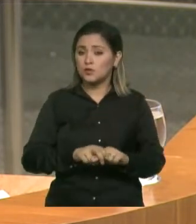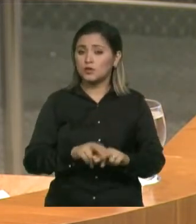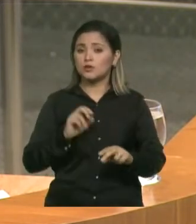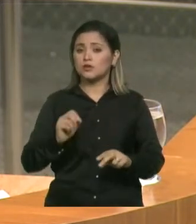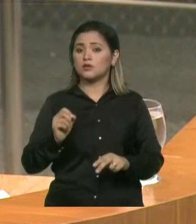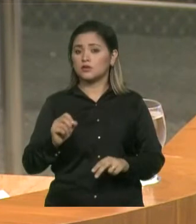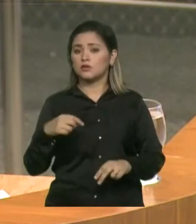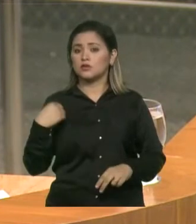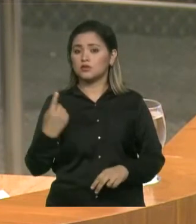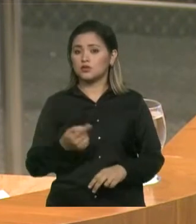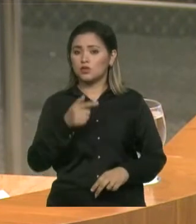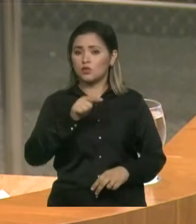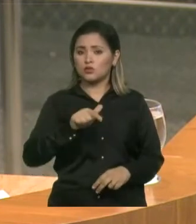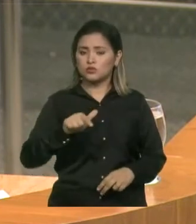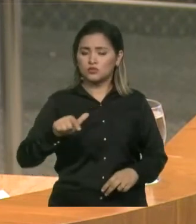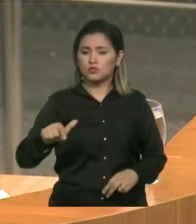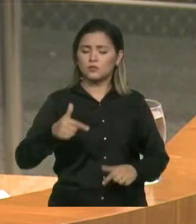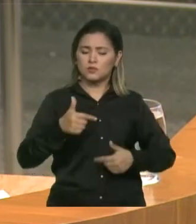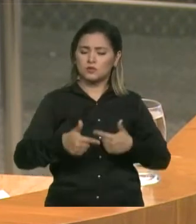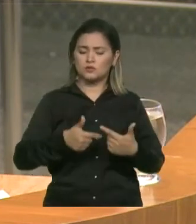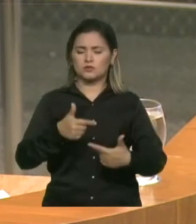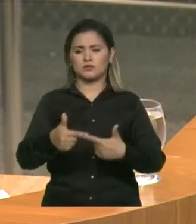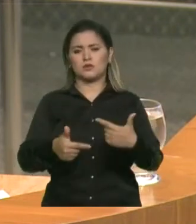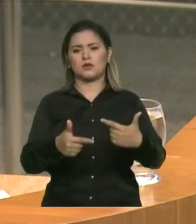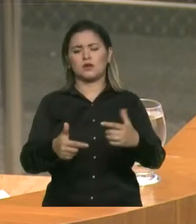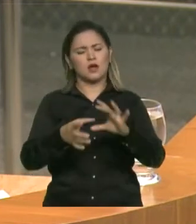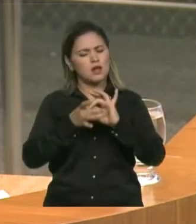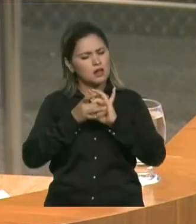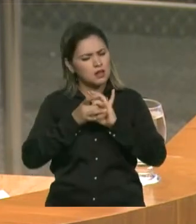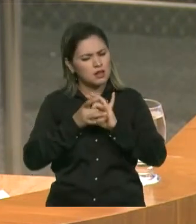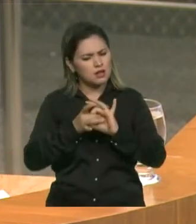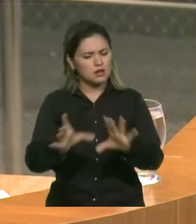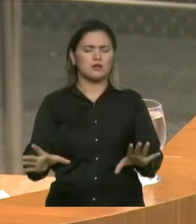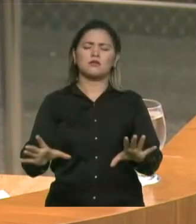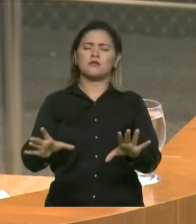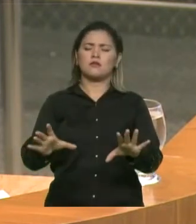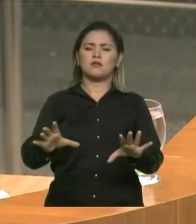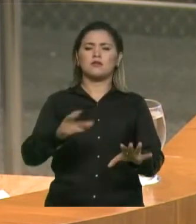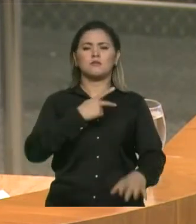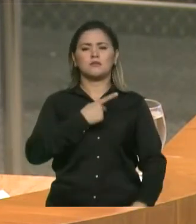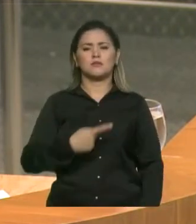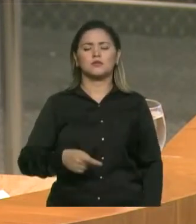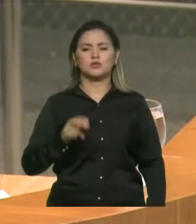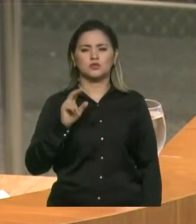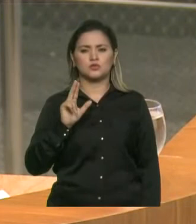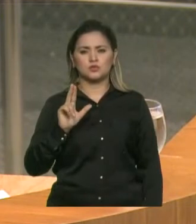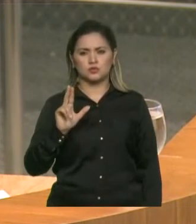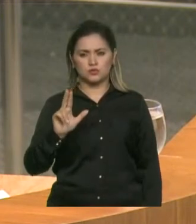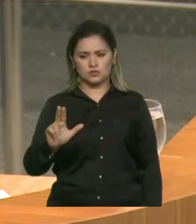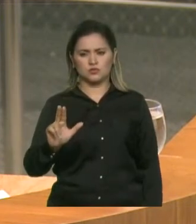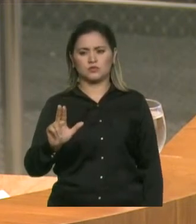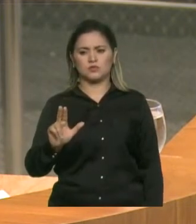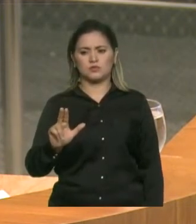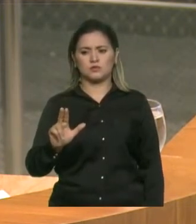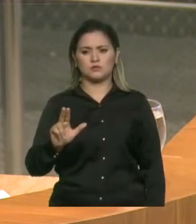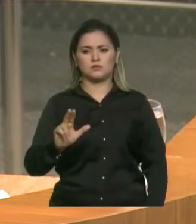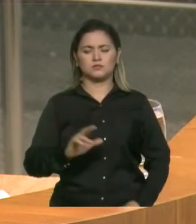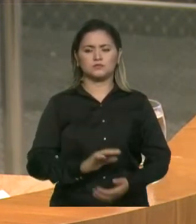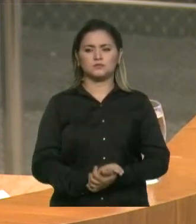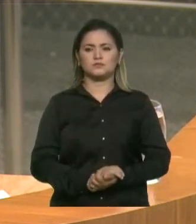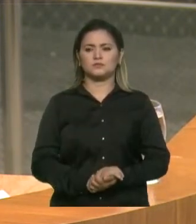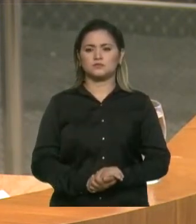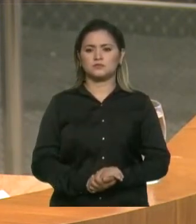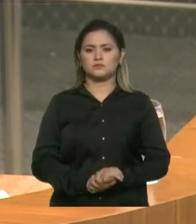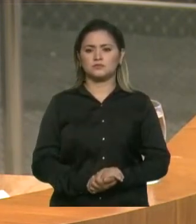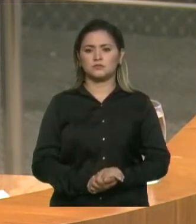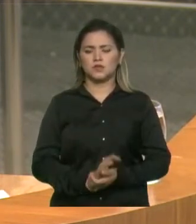Lula, não da liberdade da forma como os procuradores da Lava Jato querem se redimir ao